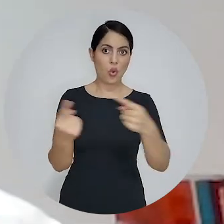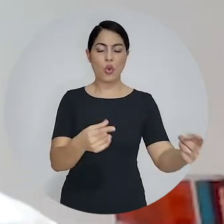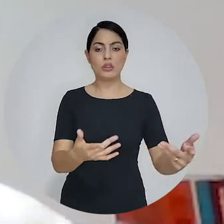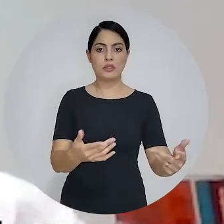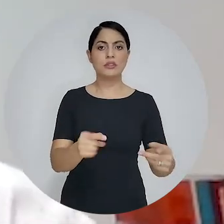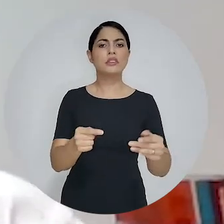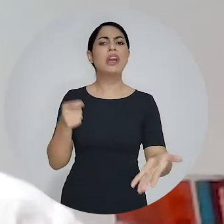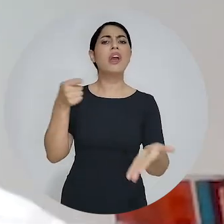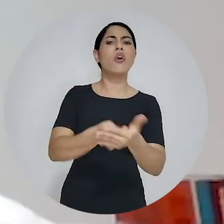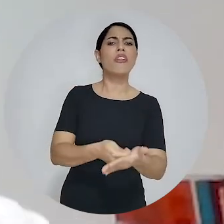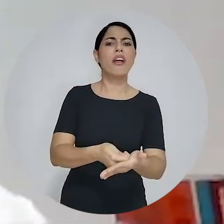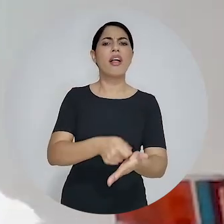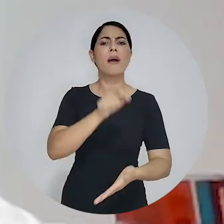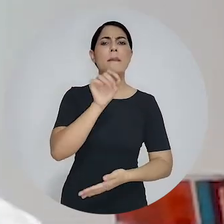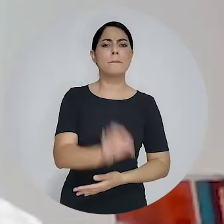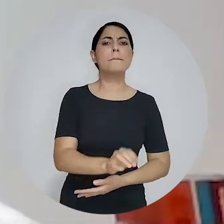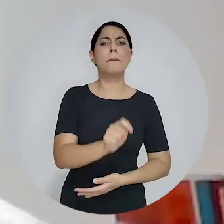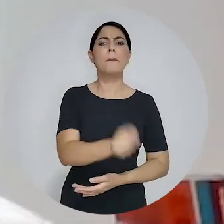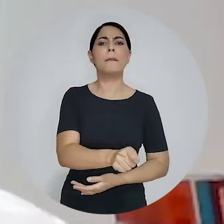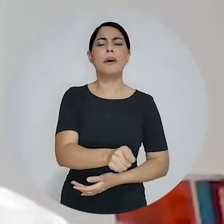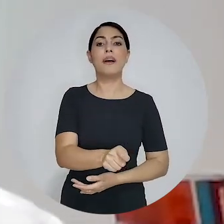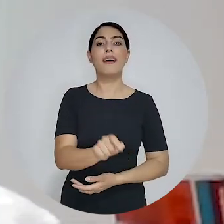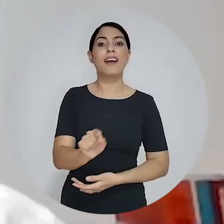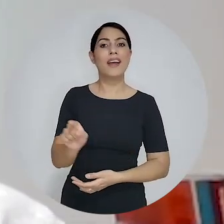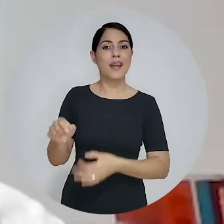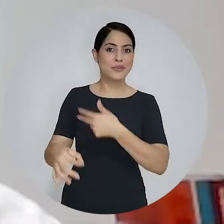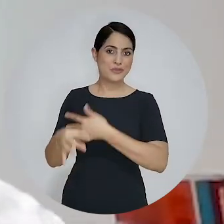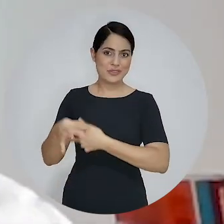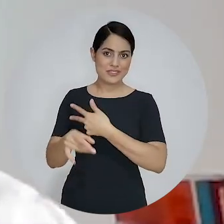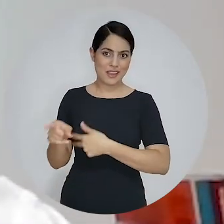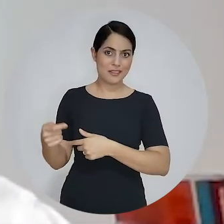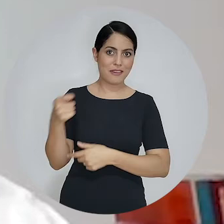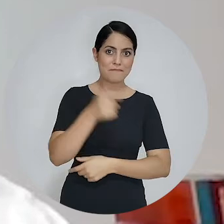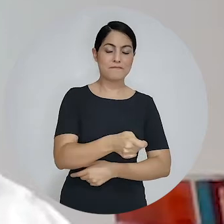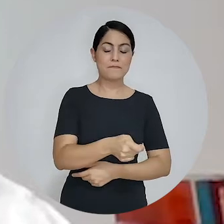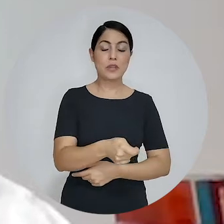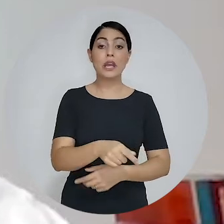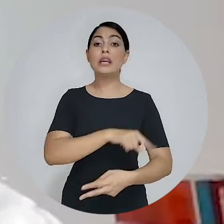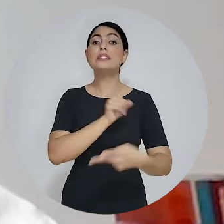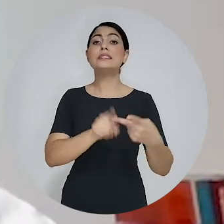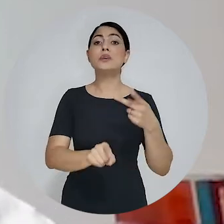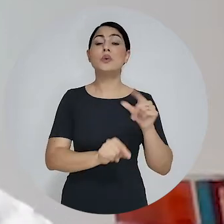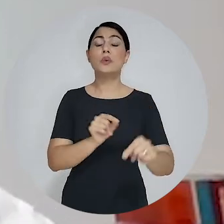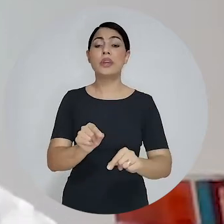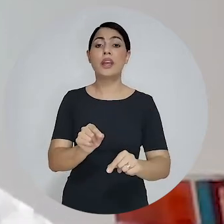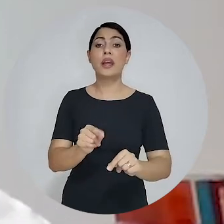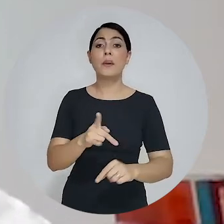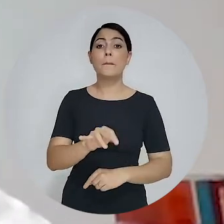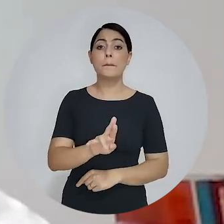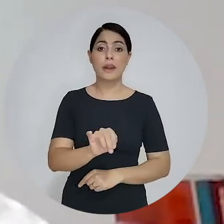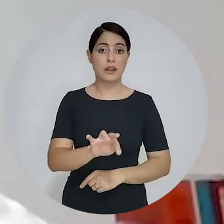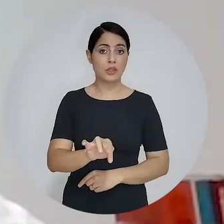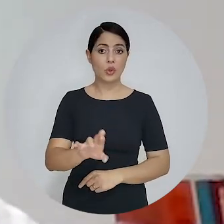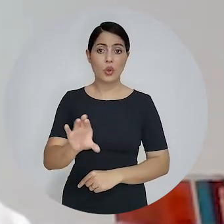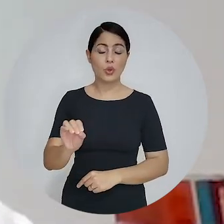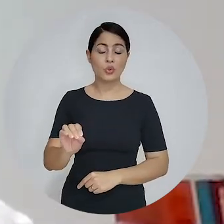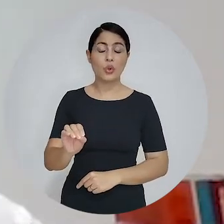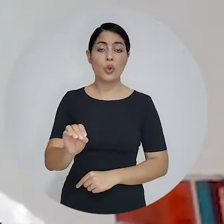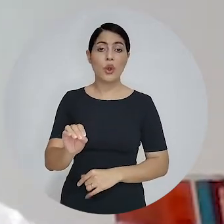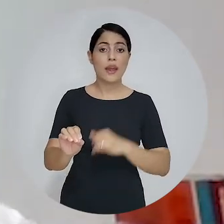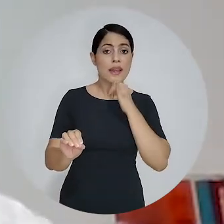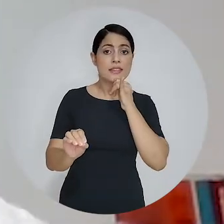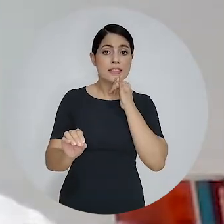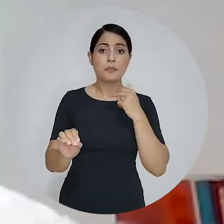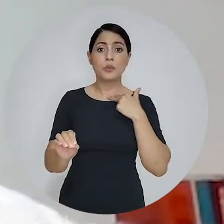ele, né? Quem condena é o judiciário. E segundo, porque ela não pode ser sujeita, você não pode